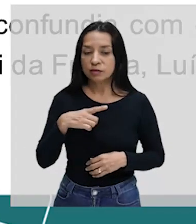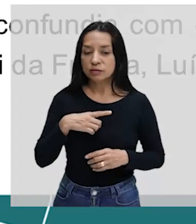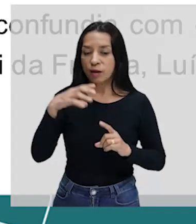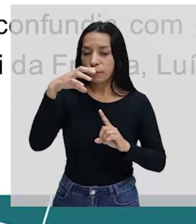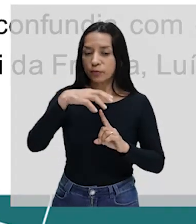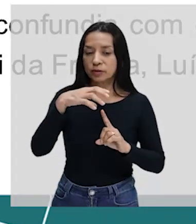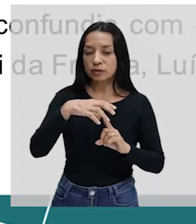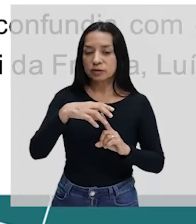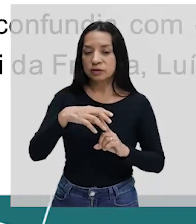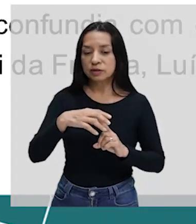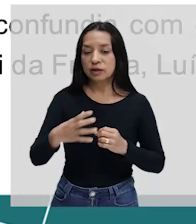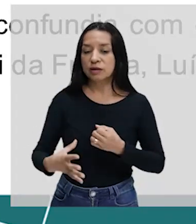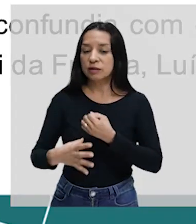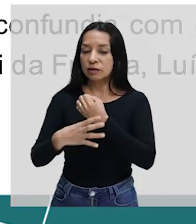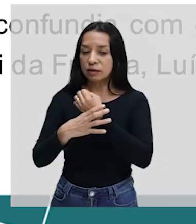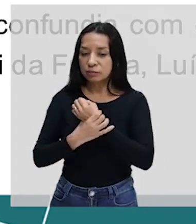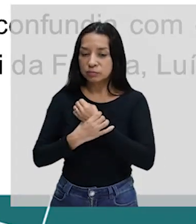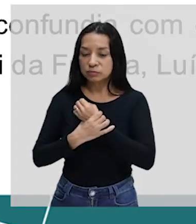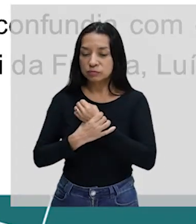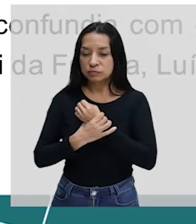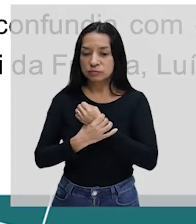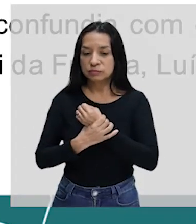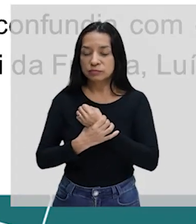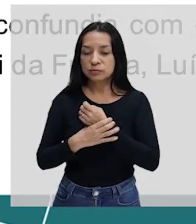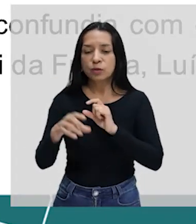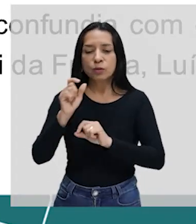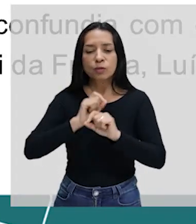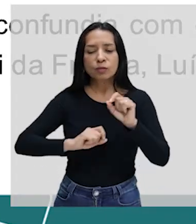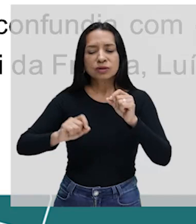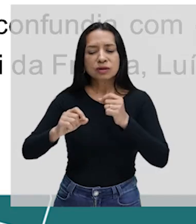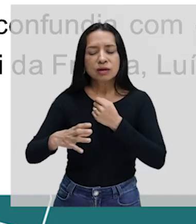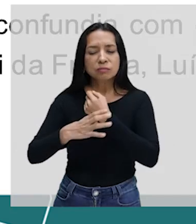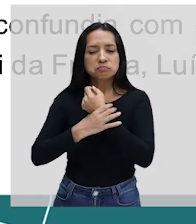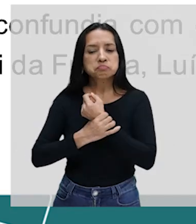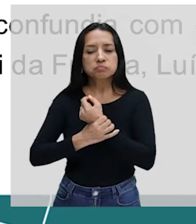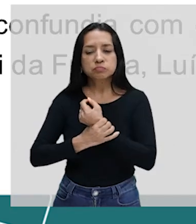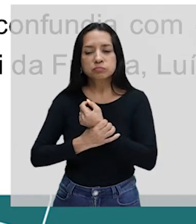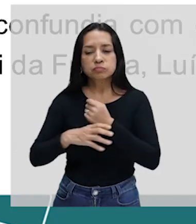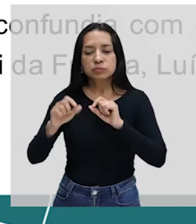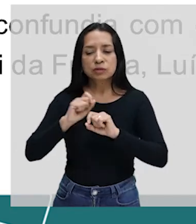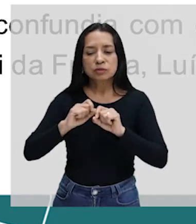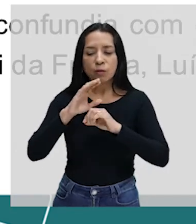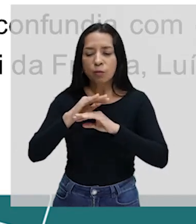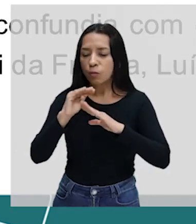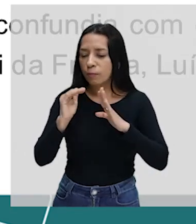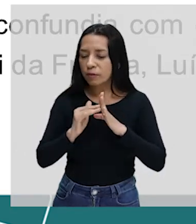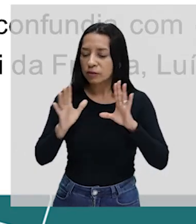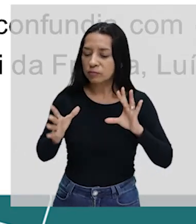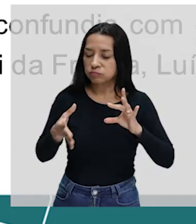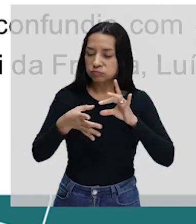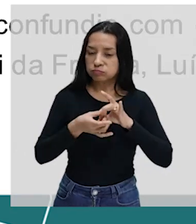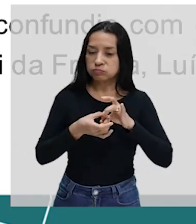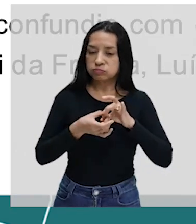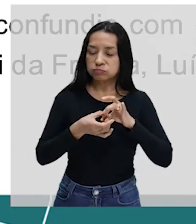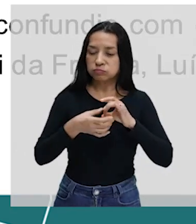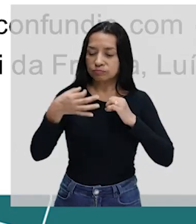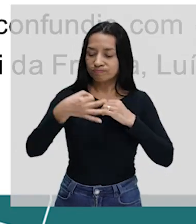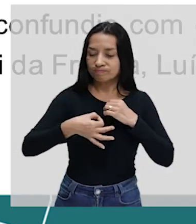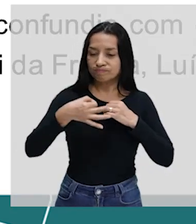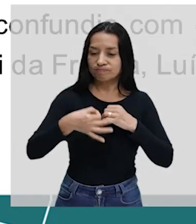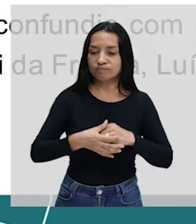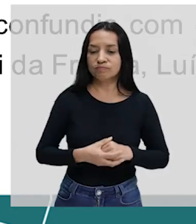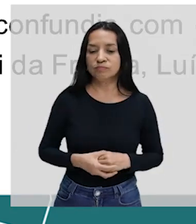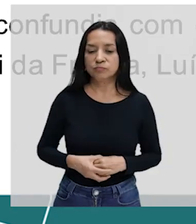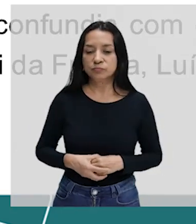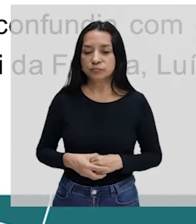absolutistas. Olha o nome, monarquia absolutista. O que é uma coisa absoluta? É uma coisa completa, plena, certo?